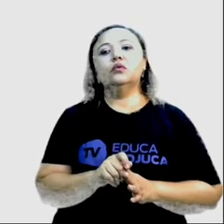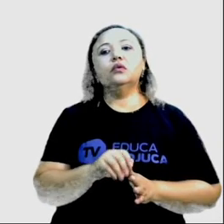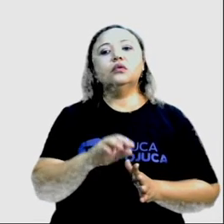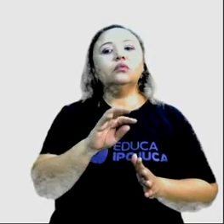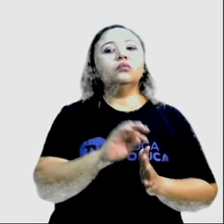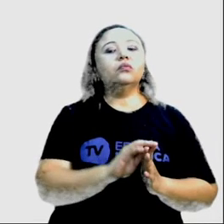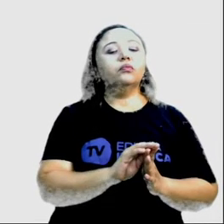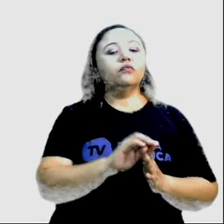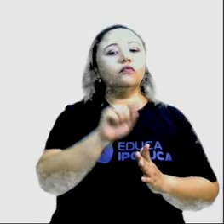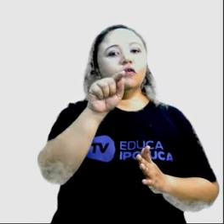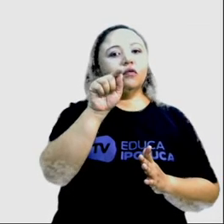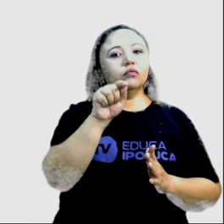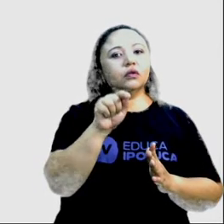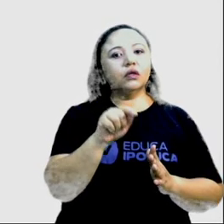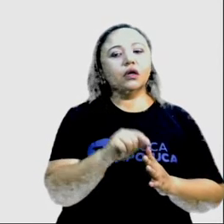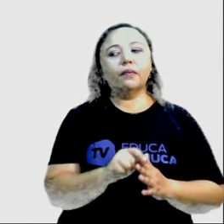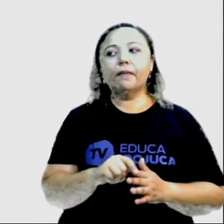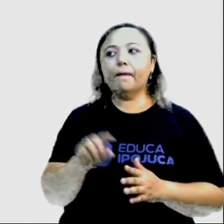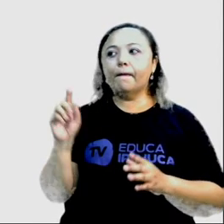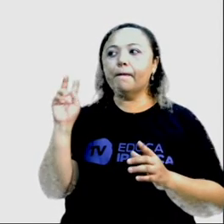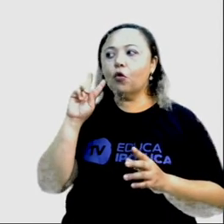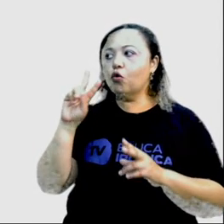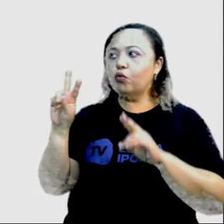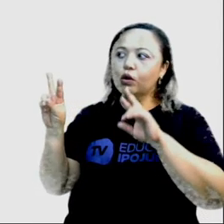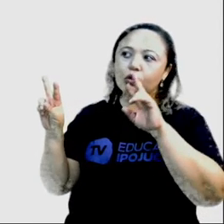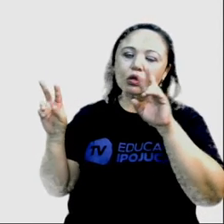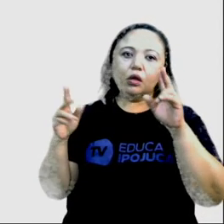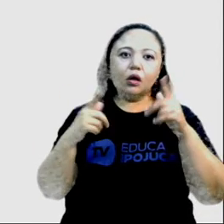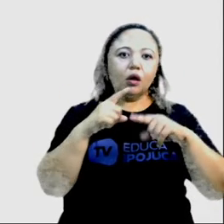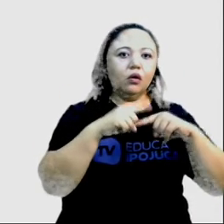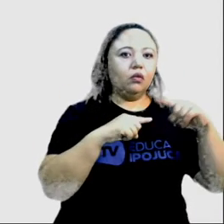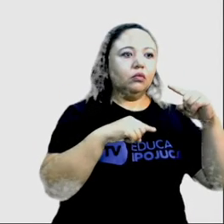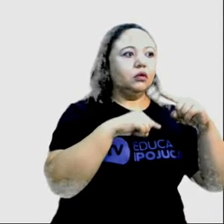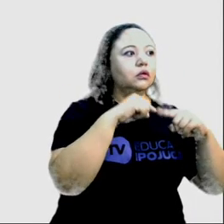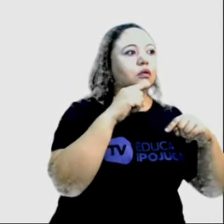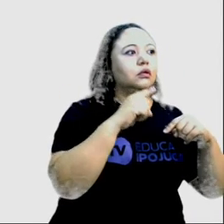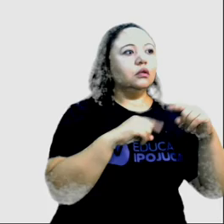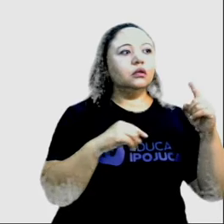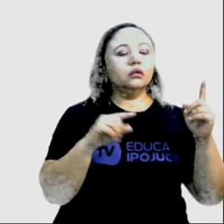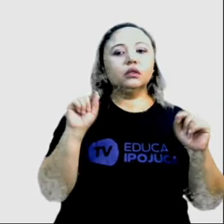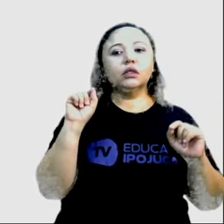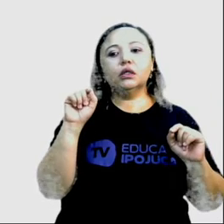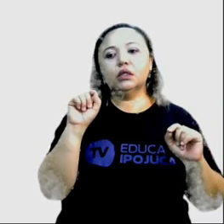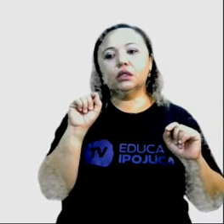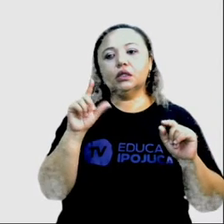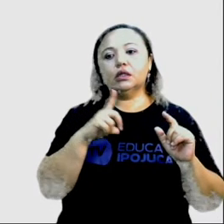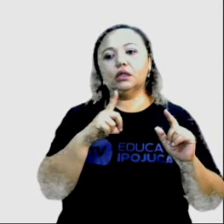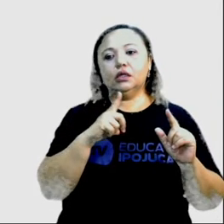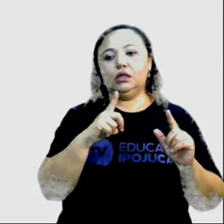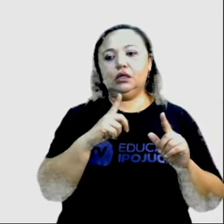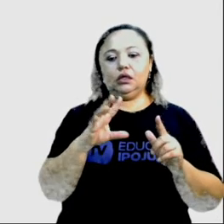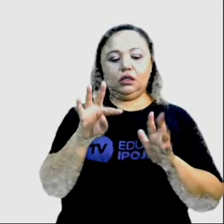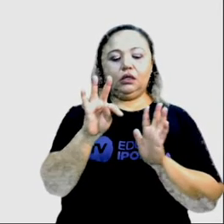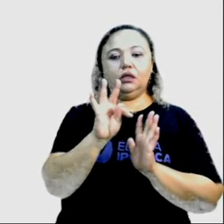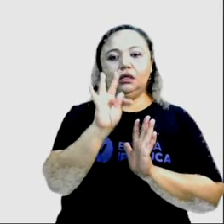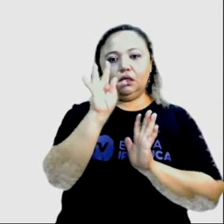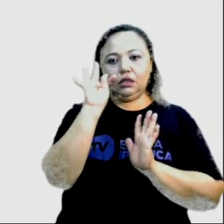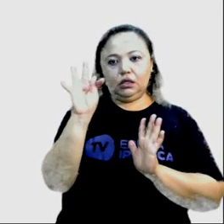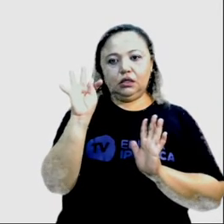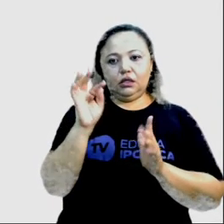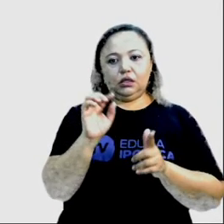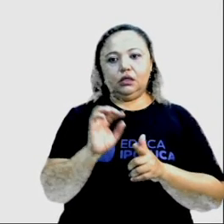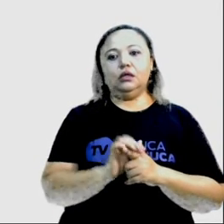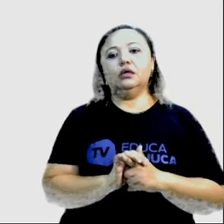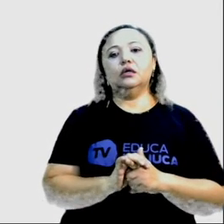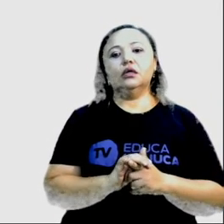pesquisar em sua volta alguns objetos que possuam a letra T e